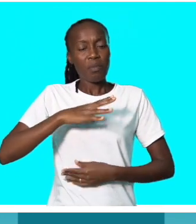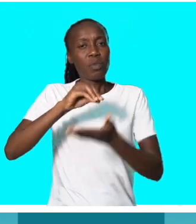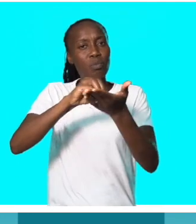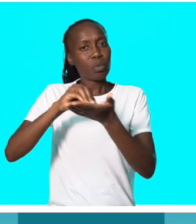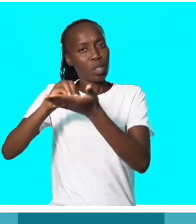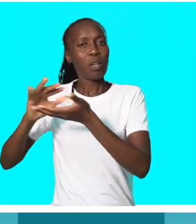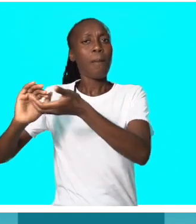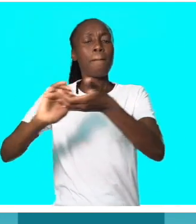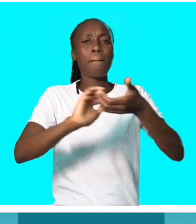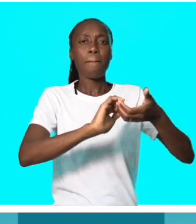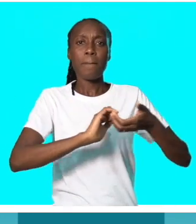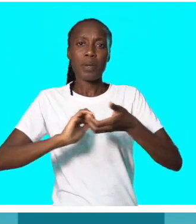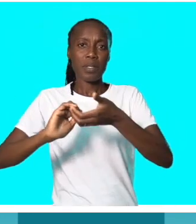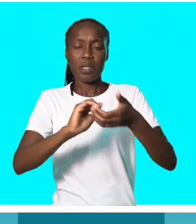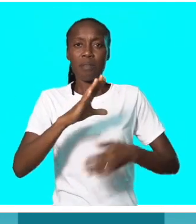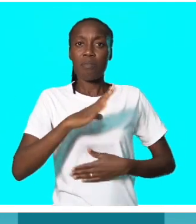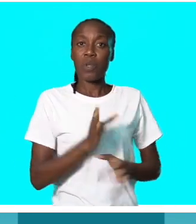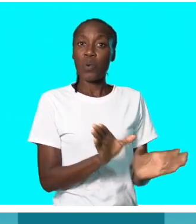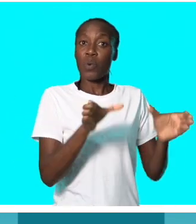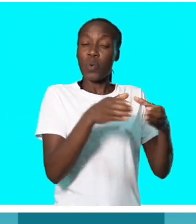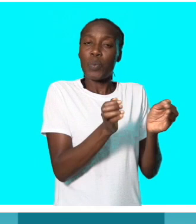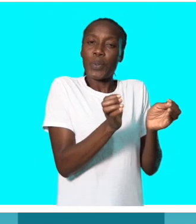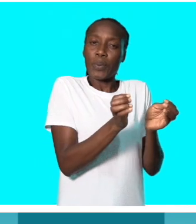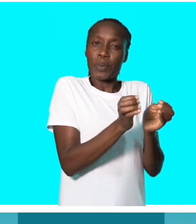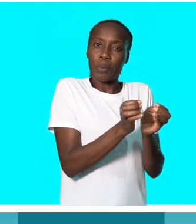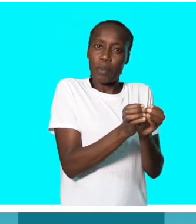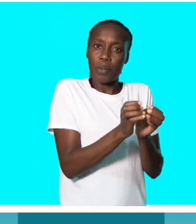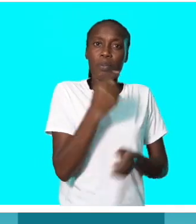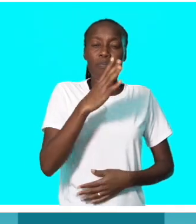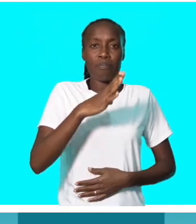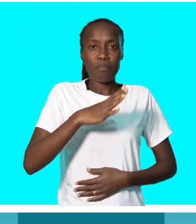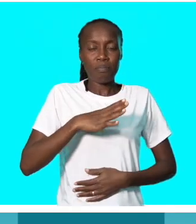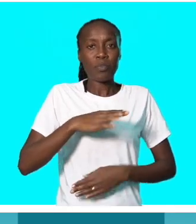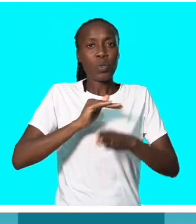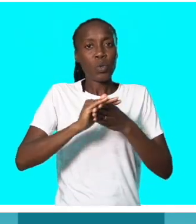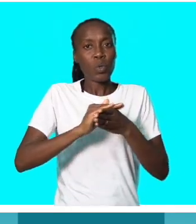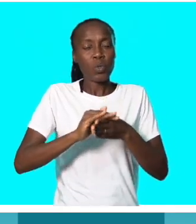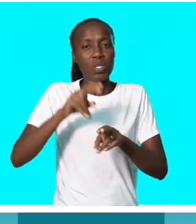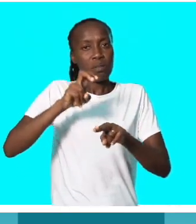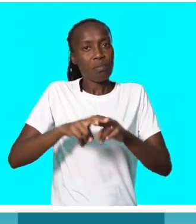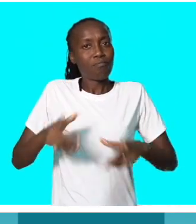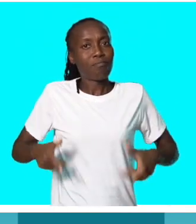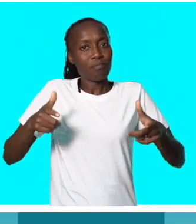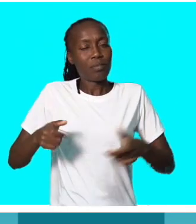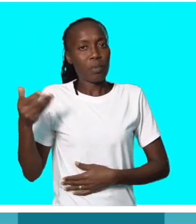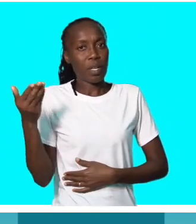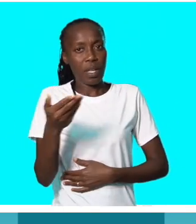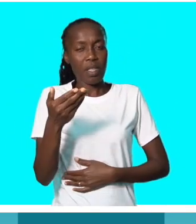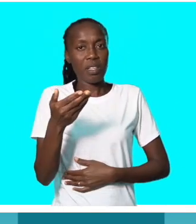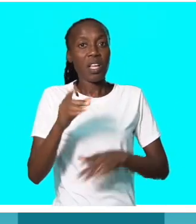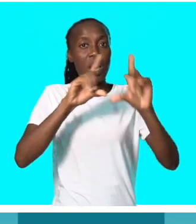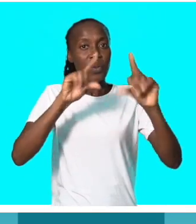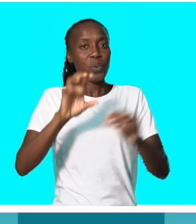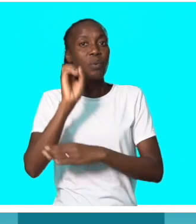parcerias, há poucos grupos com cadeira de rodas para esta modalidade.